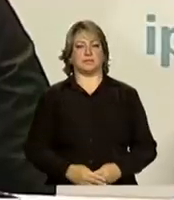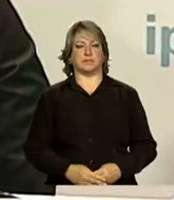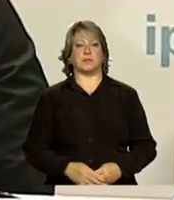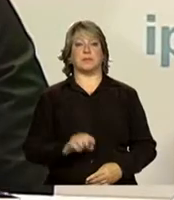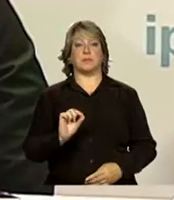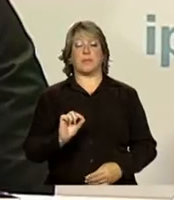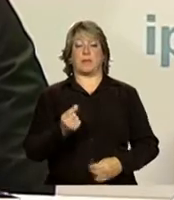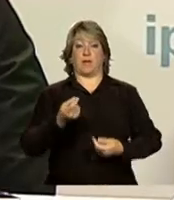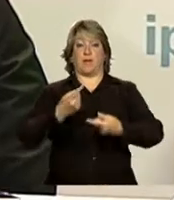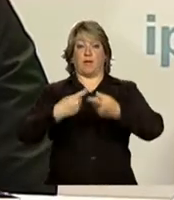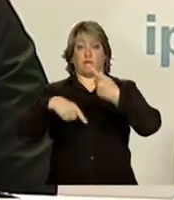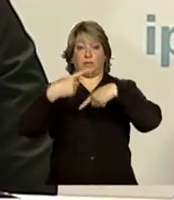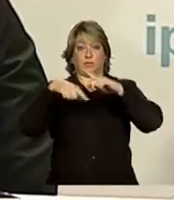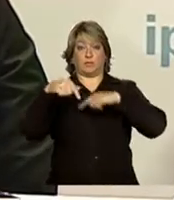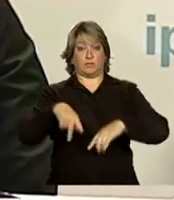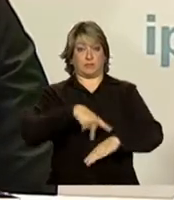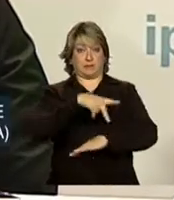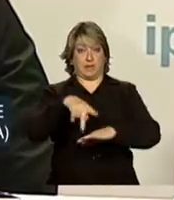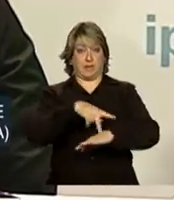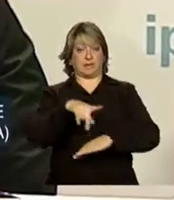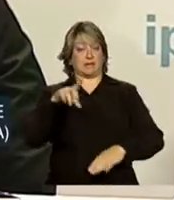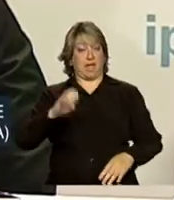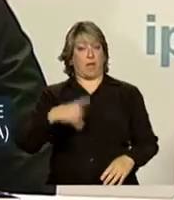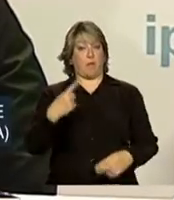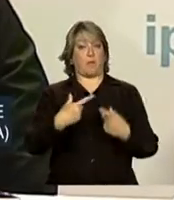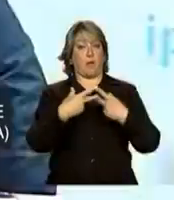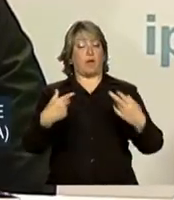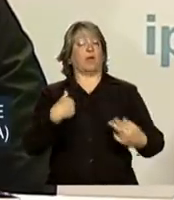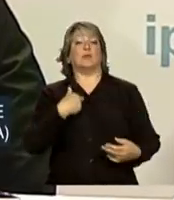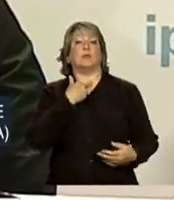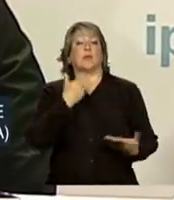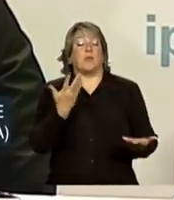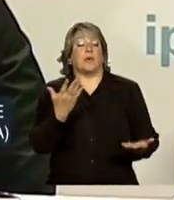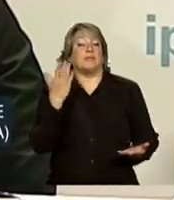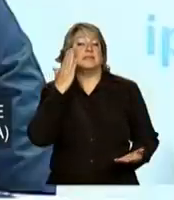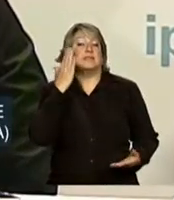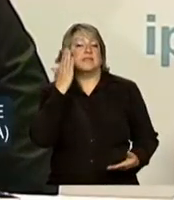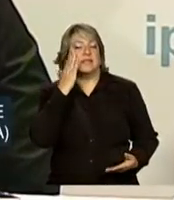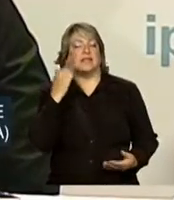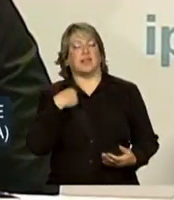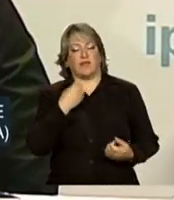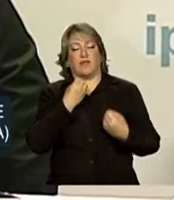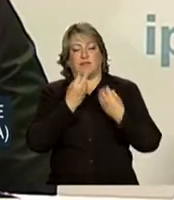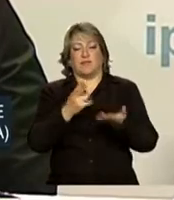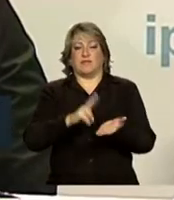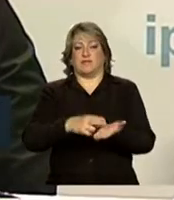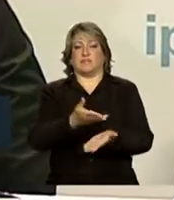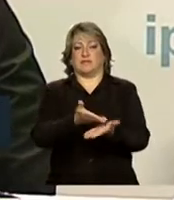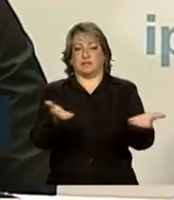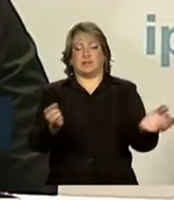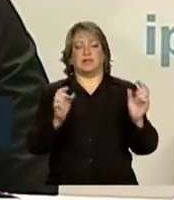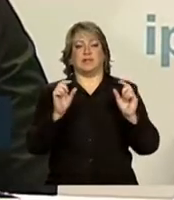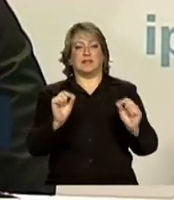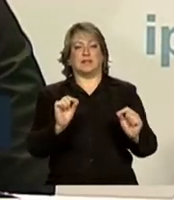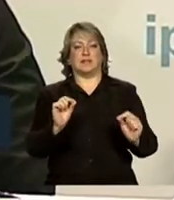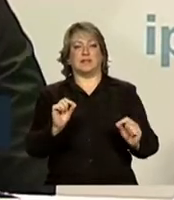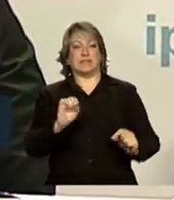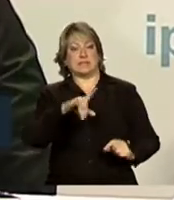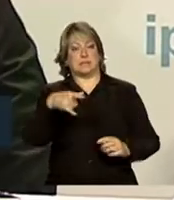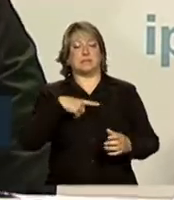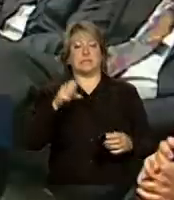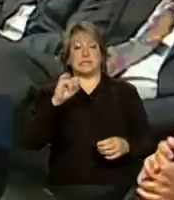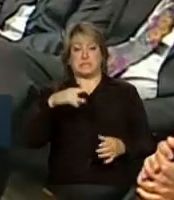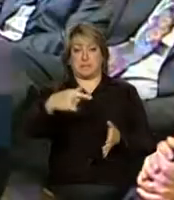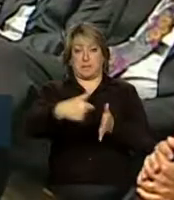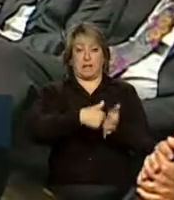evolução do país é algo que eu não poderia prever, confesso aos presentes que, se me